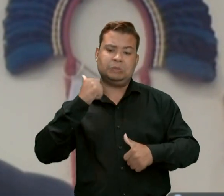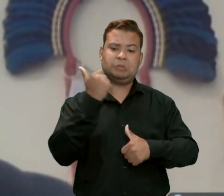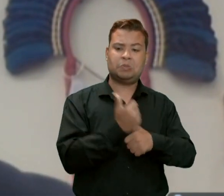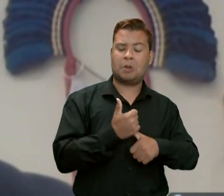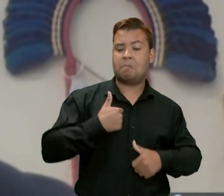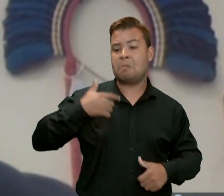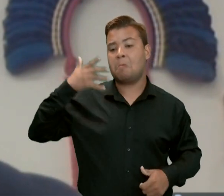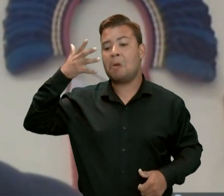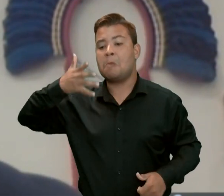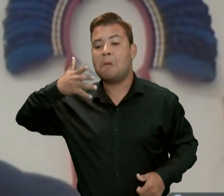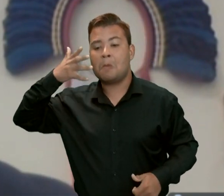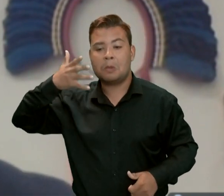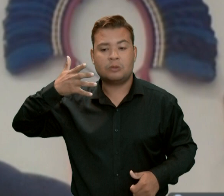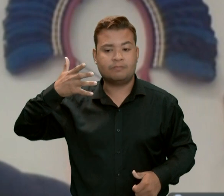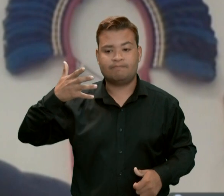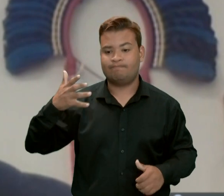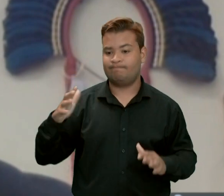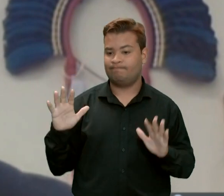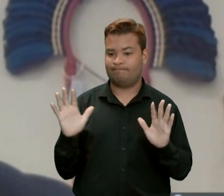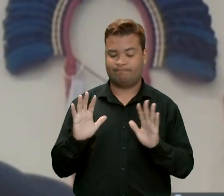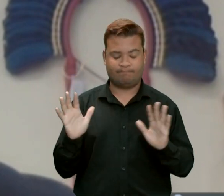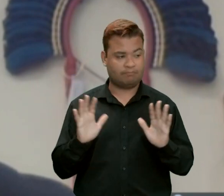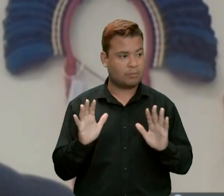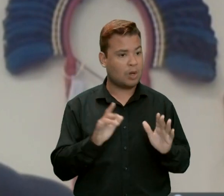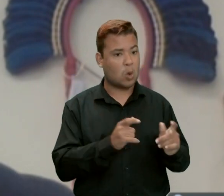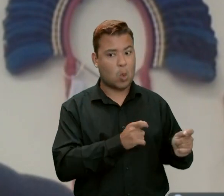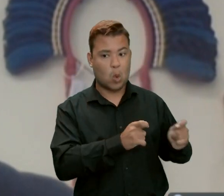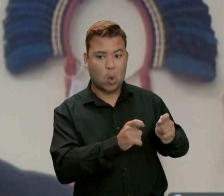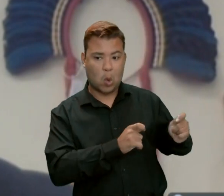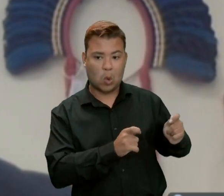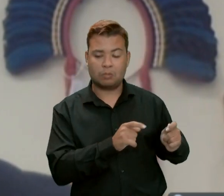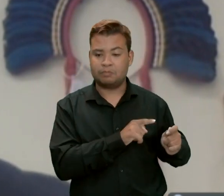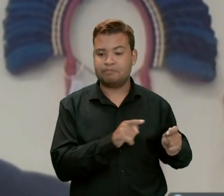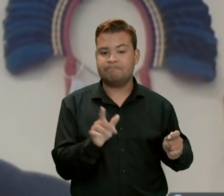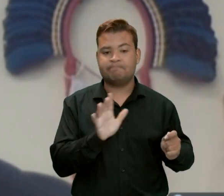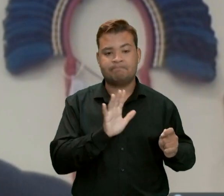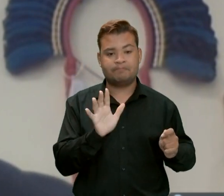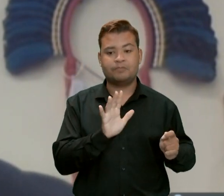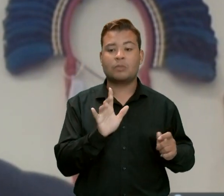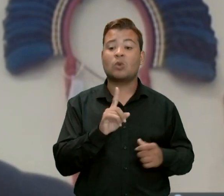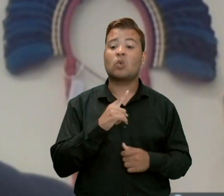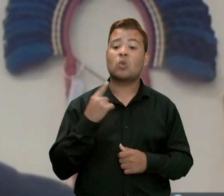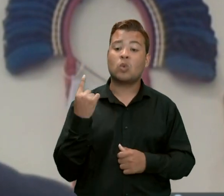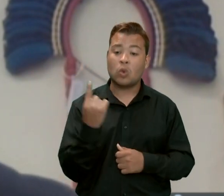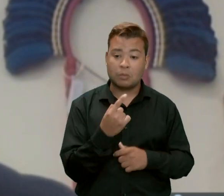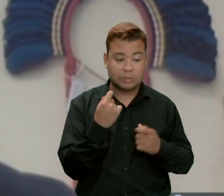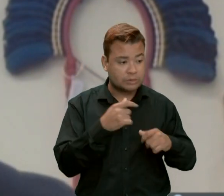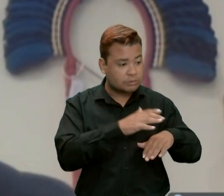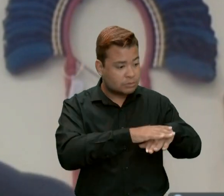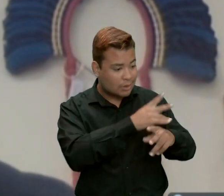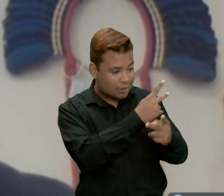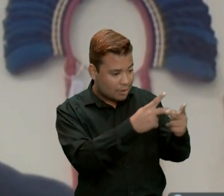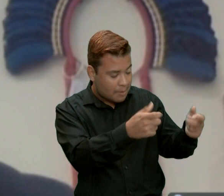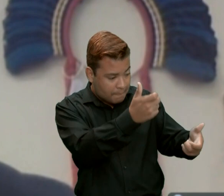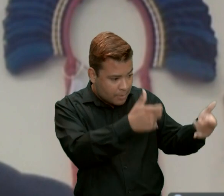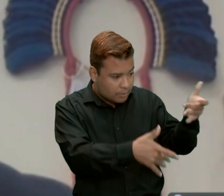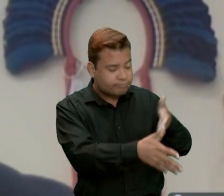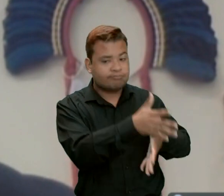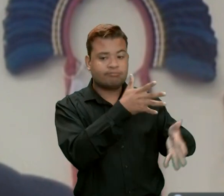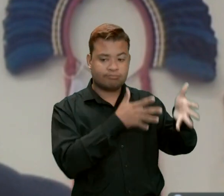gente não pode funcionar como um ventríloco das comunidades indígenas, né? Mas a gente deve, ao contrário, ouvi-las, compreender